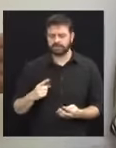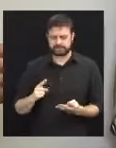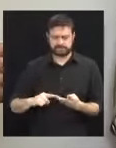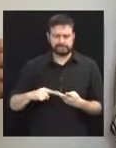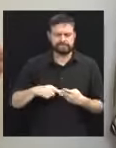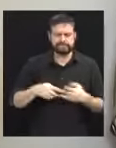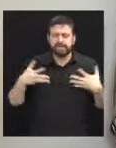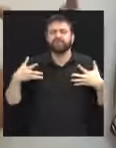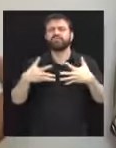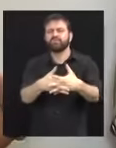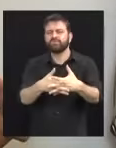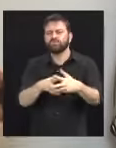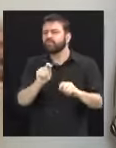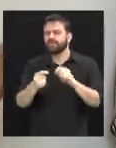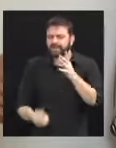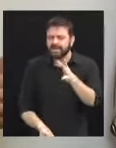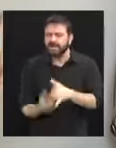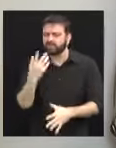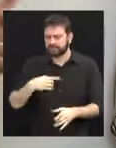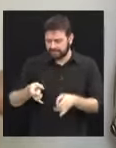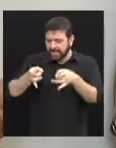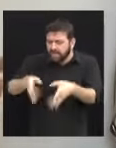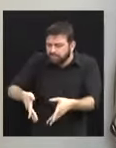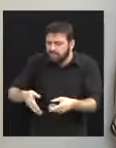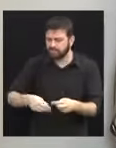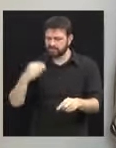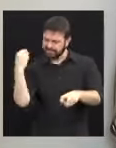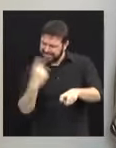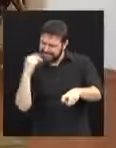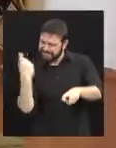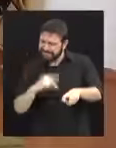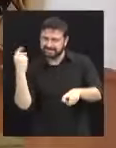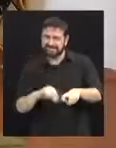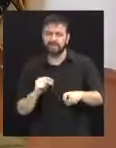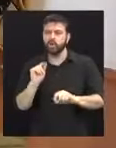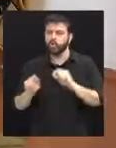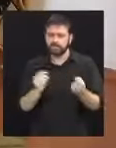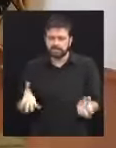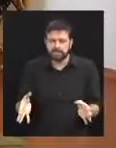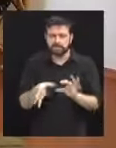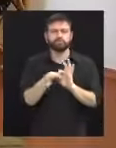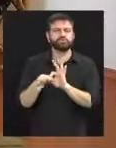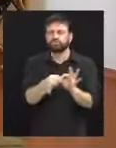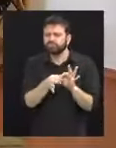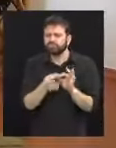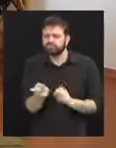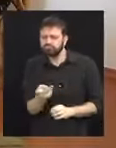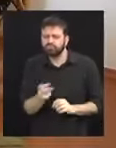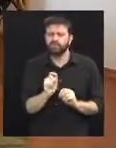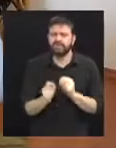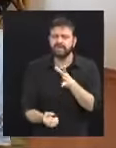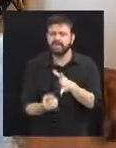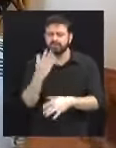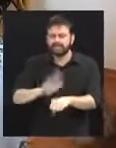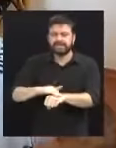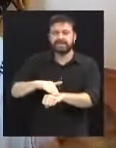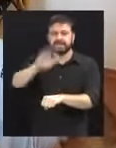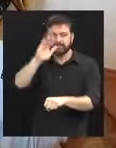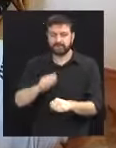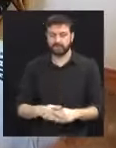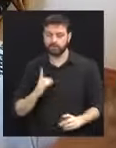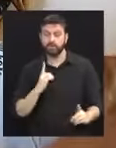mais complicados? O que mais tem? É abandono? É maus tratos? É tudo misturado? O que vocês mais encontram